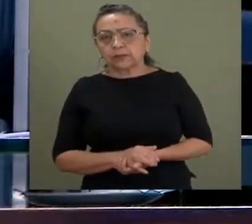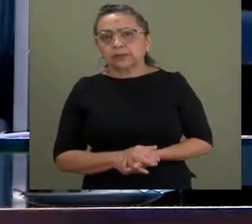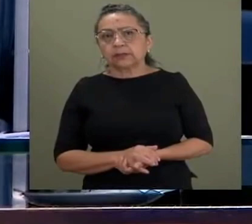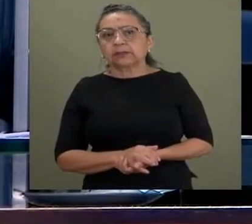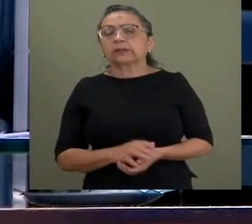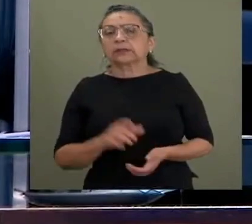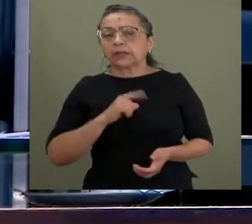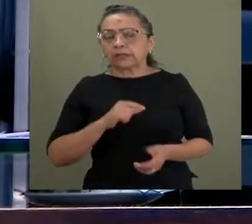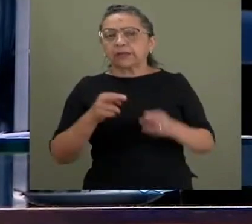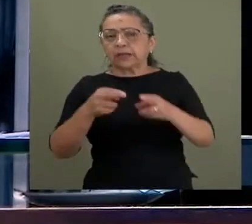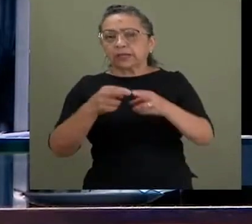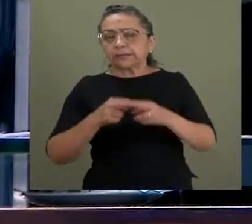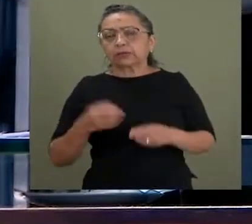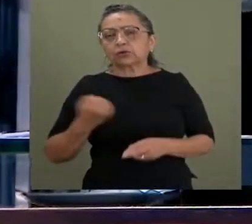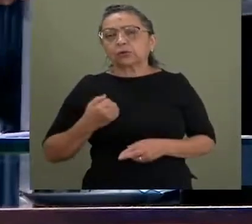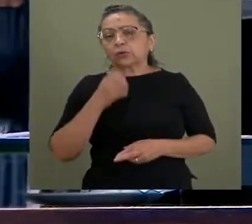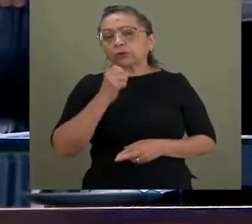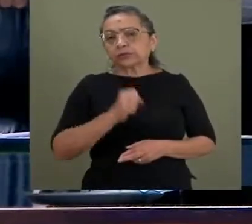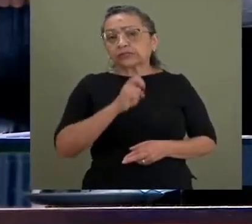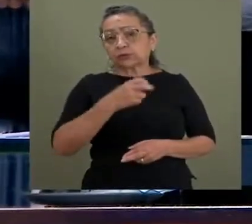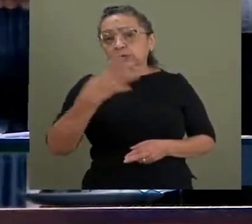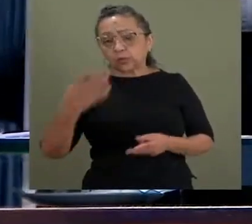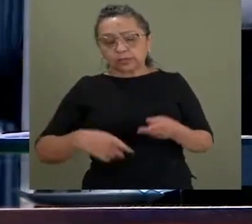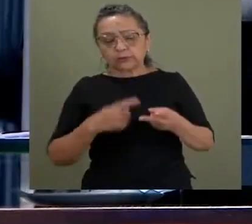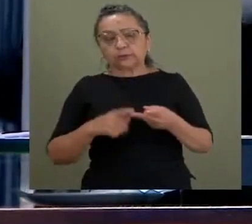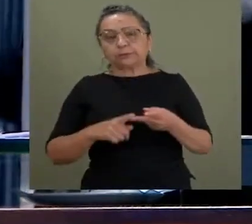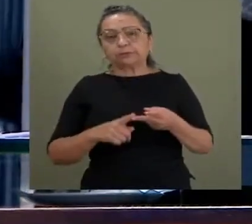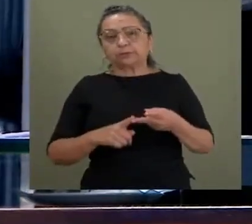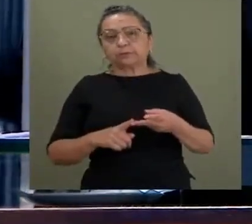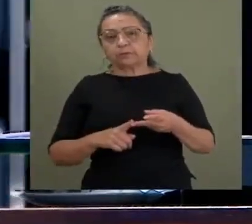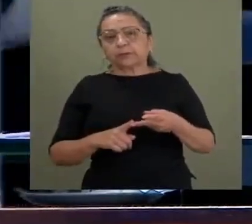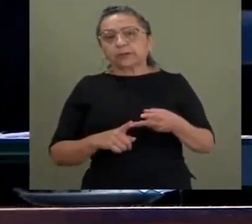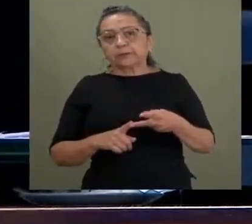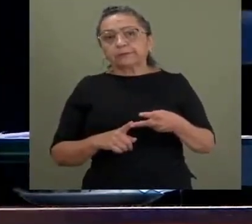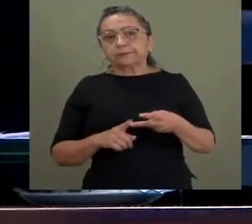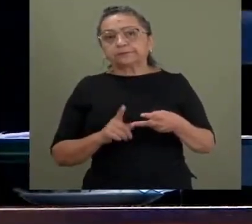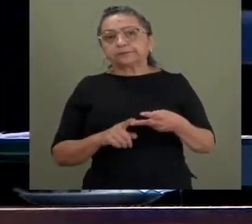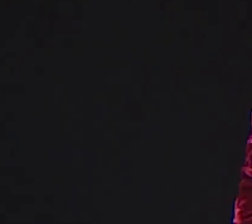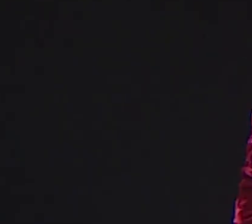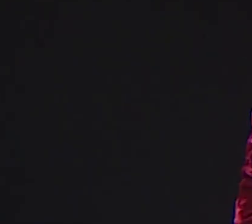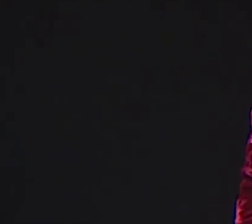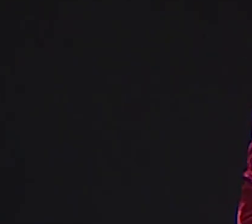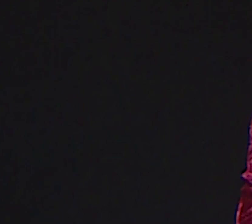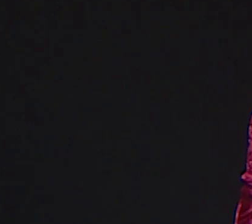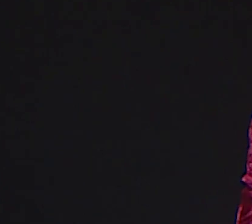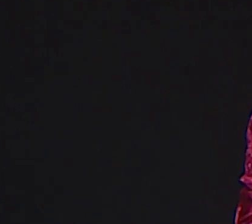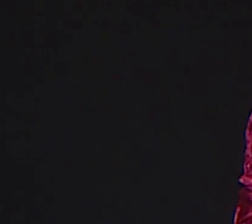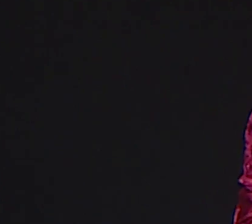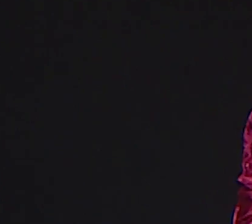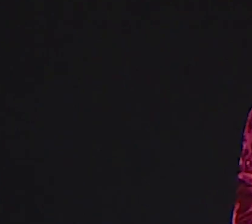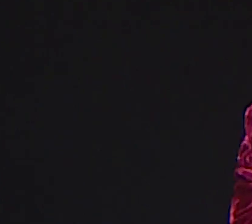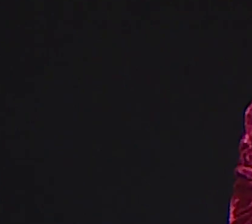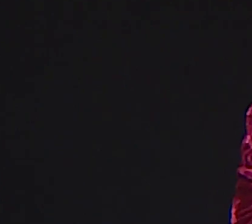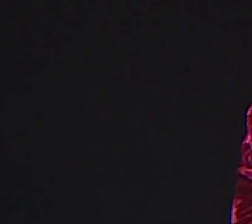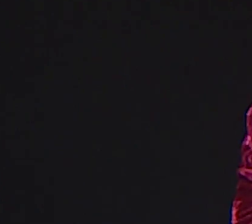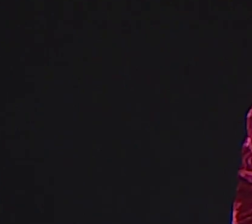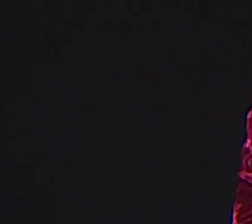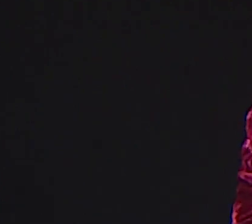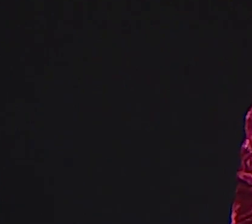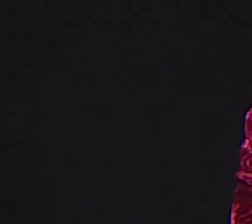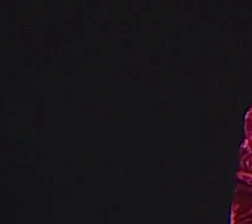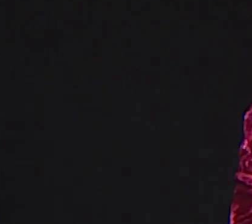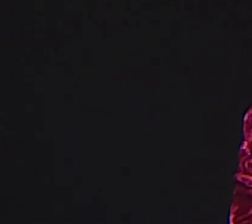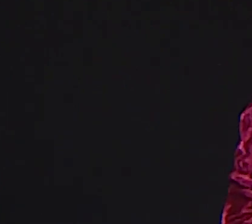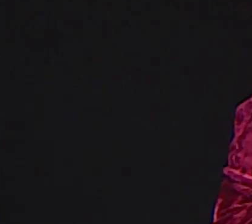indígenas ocupadas até 5 de outubro de 1988 data da promulgação da Constituição o STF já havia rejeitado